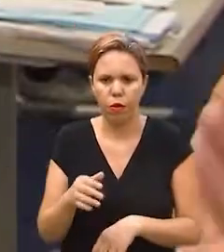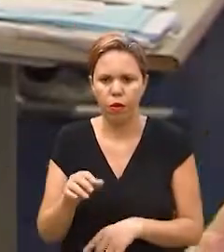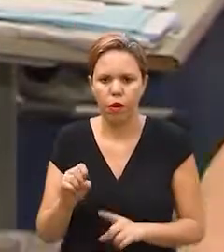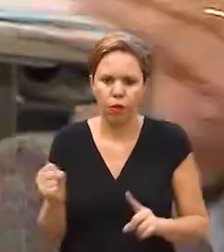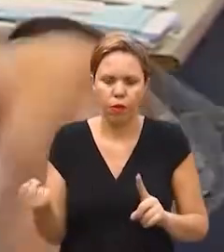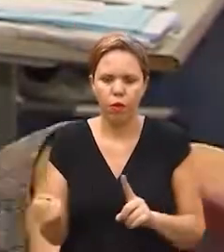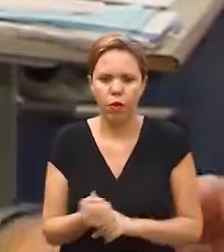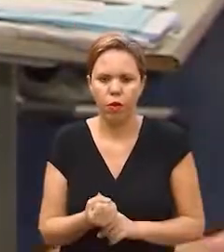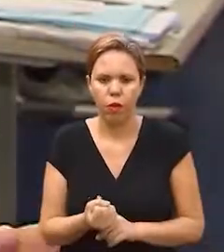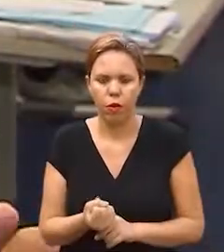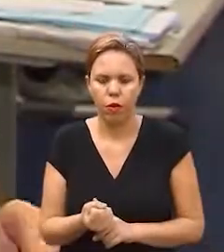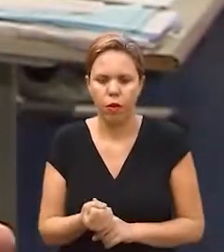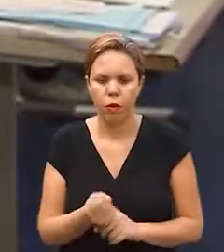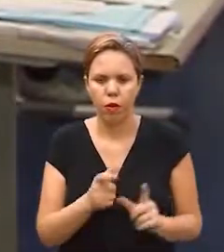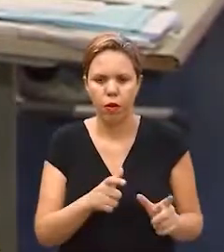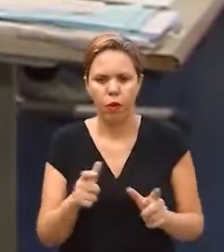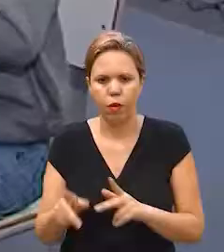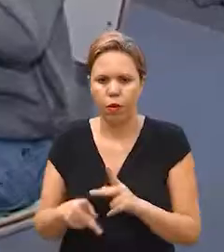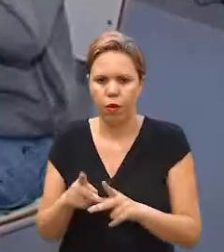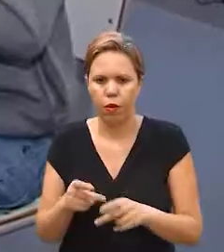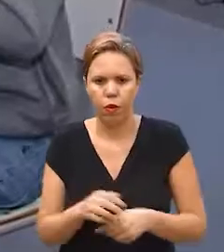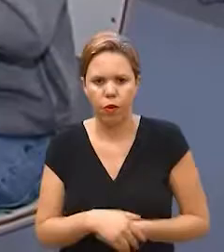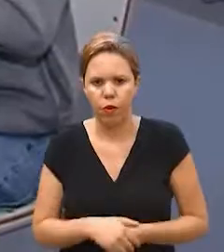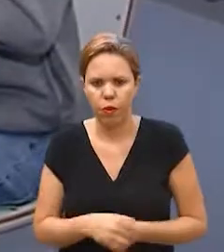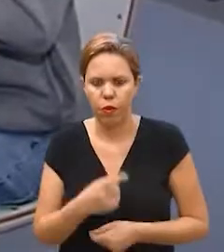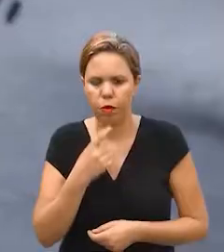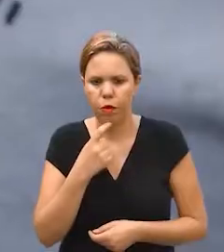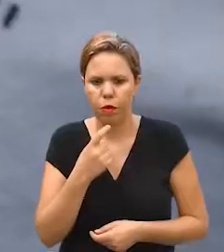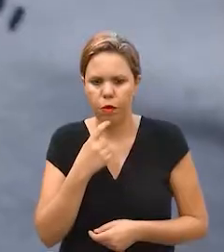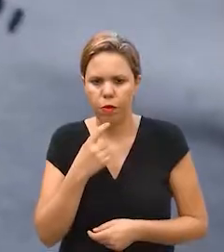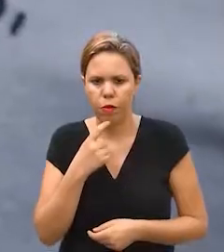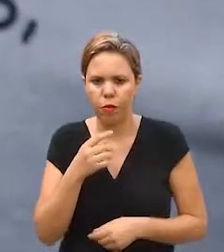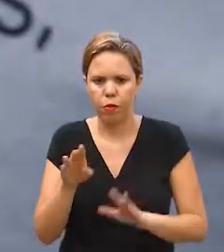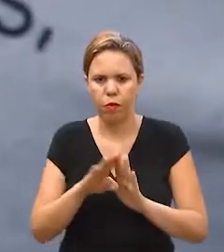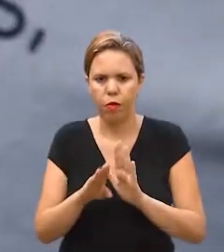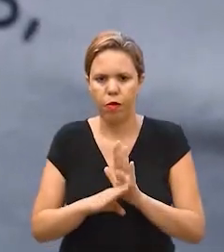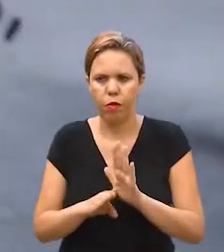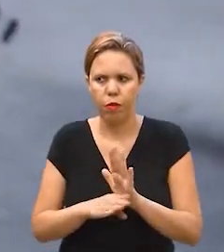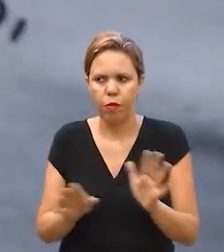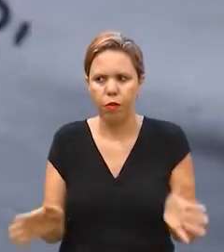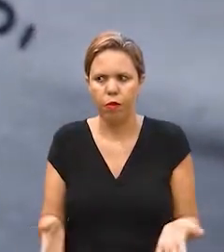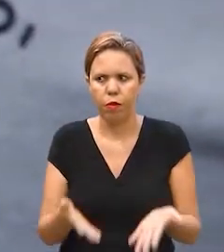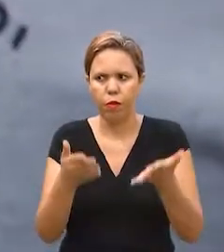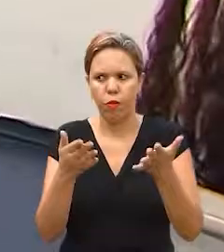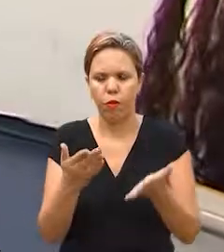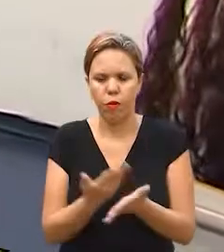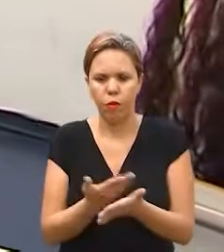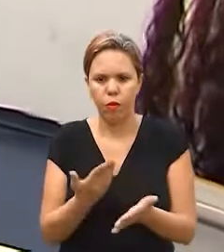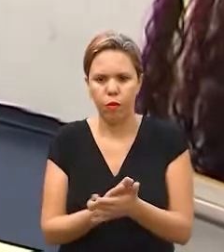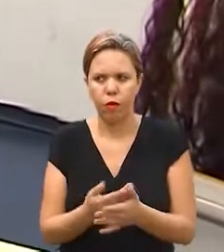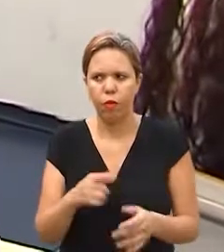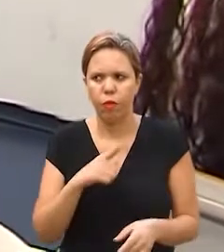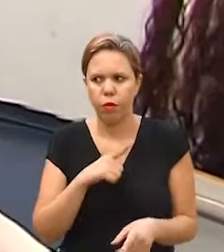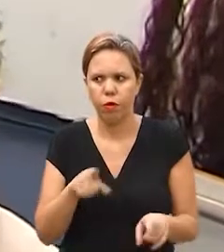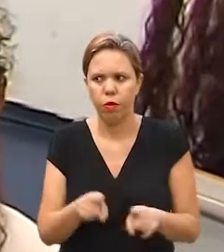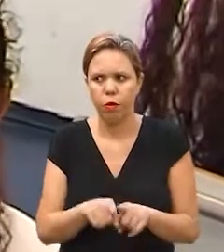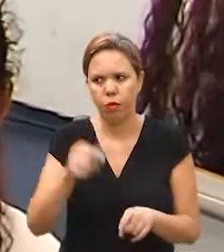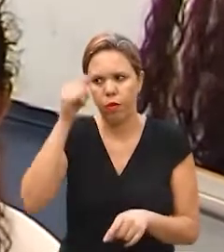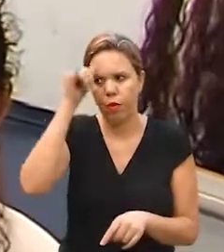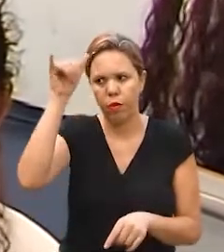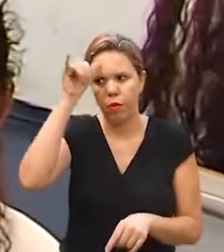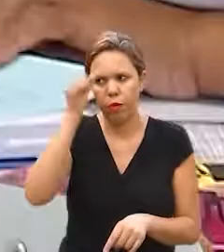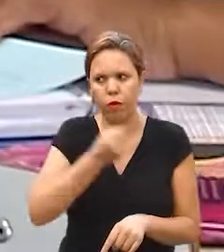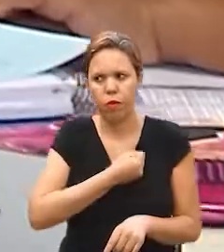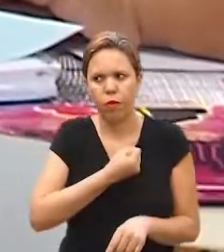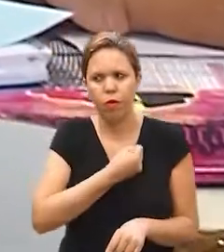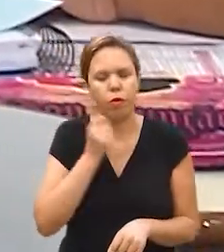qualquer setor da sociedade. Em Campinas, programas de incentivo ao estudo tentam combater esses